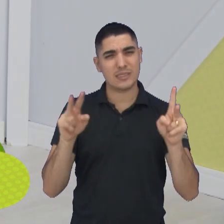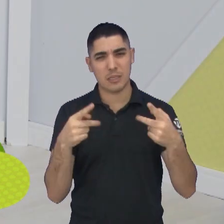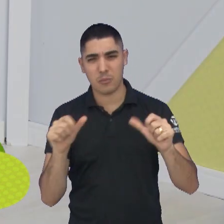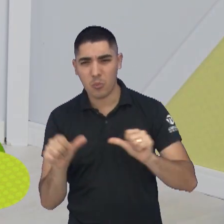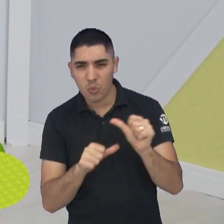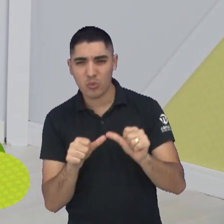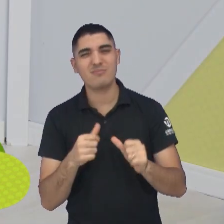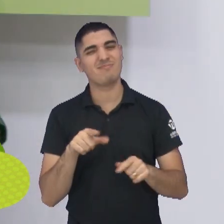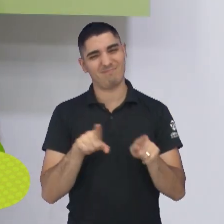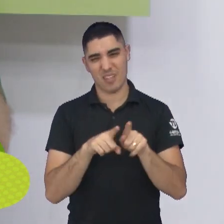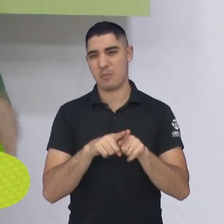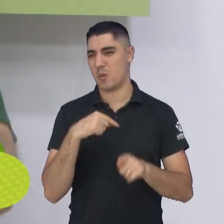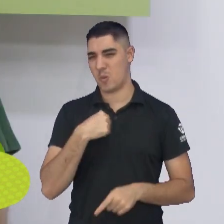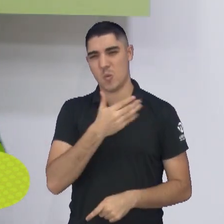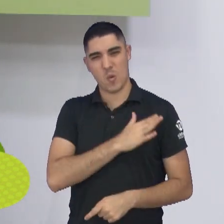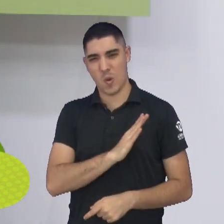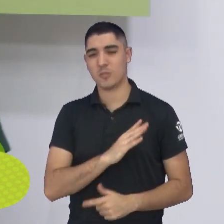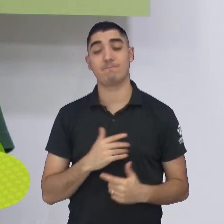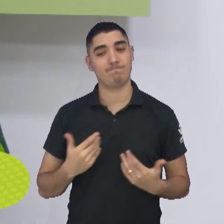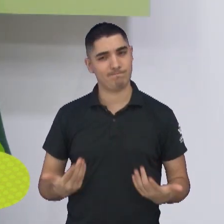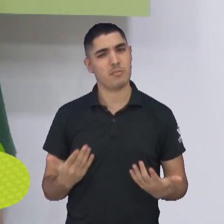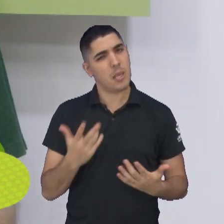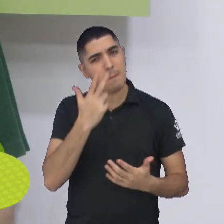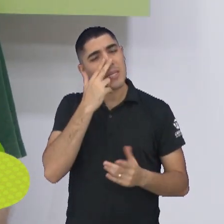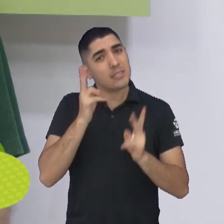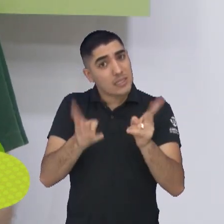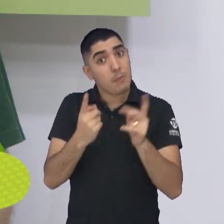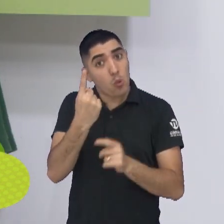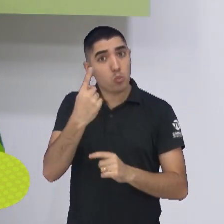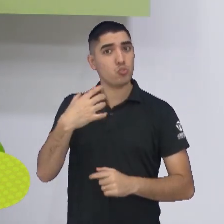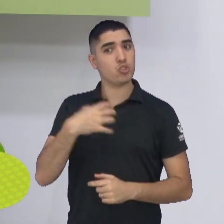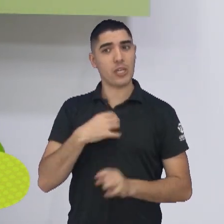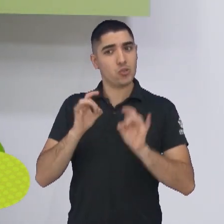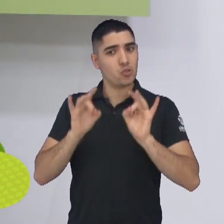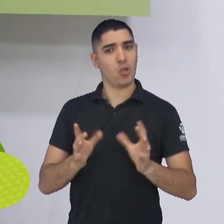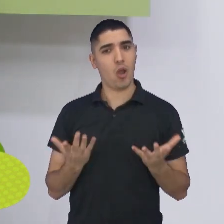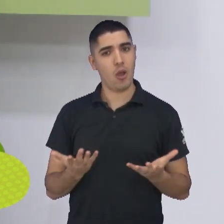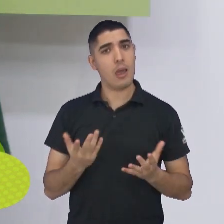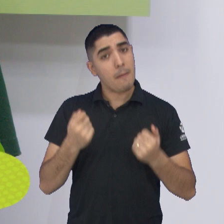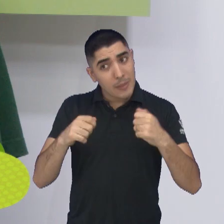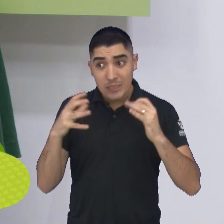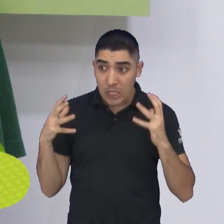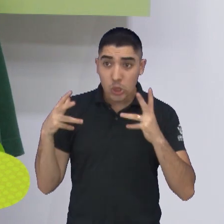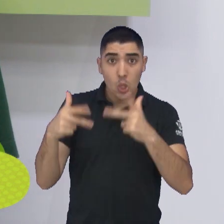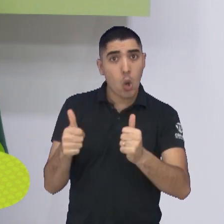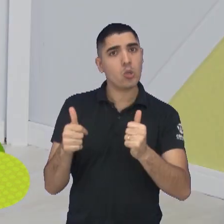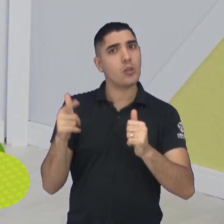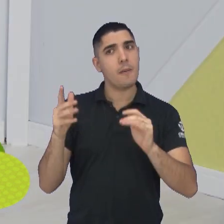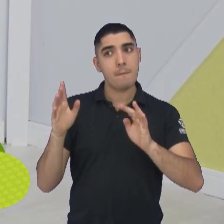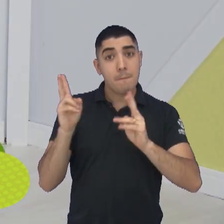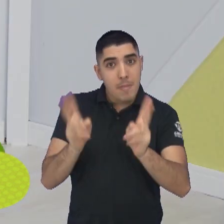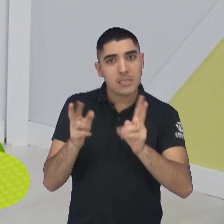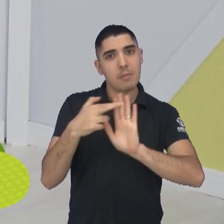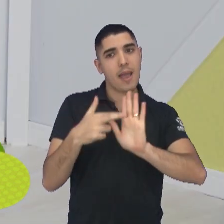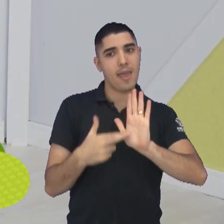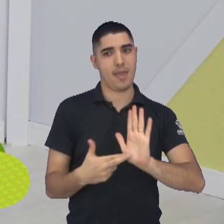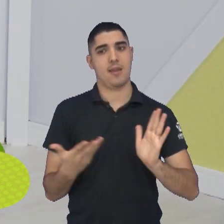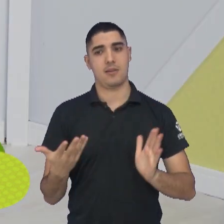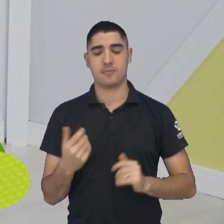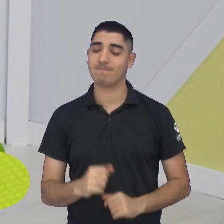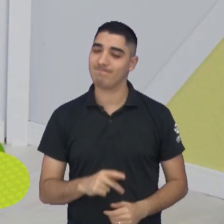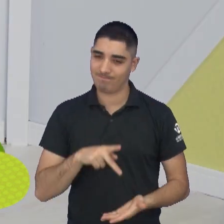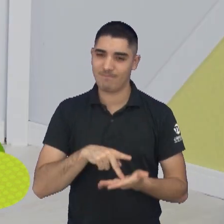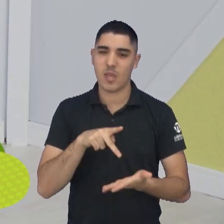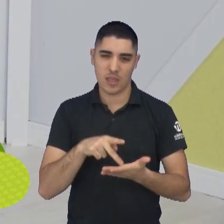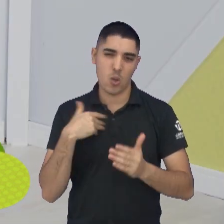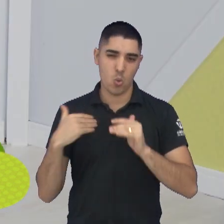eu também não gosto, Faz de um jeito tudo, né? Golden 7, se é Golden 7, é Golden 7 em todas as fases. Concordo contigo também, esse negócio não é